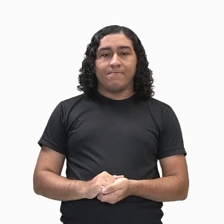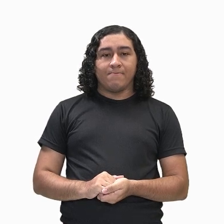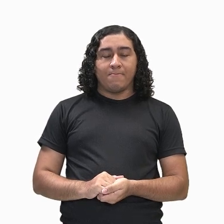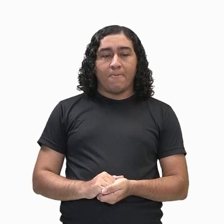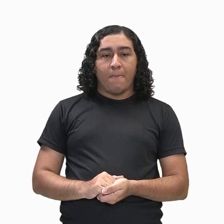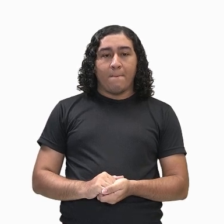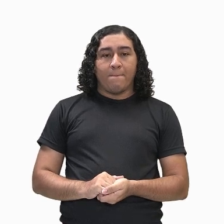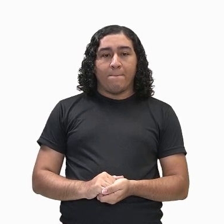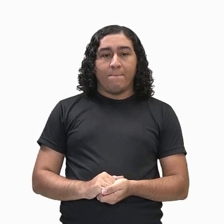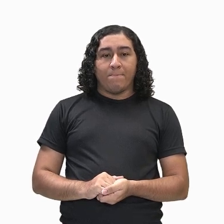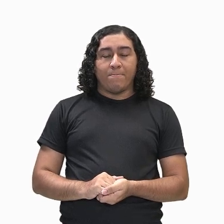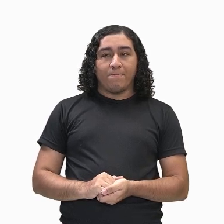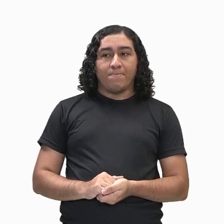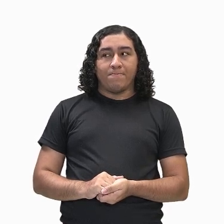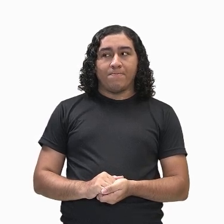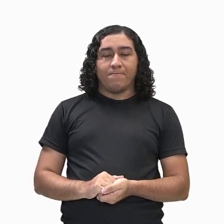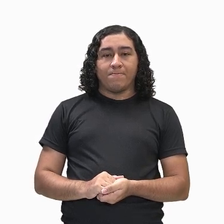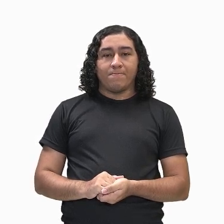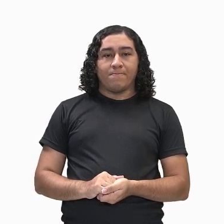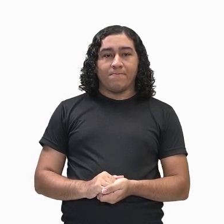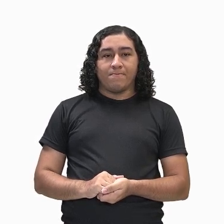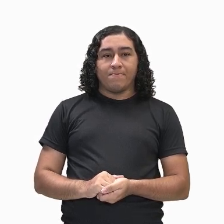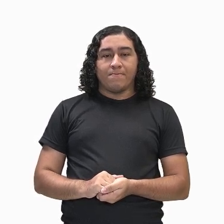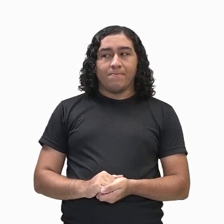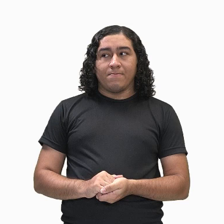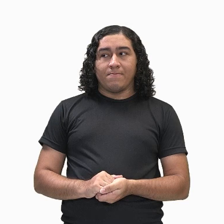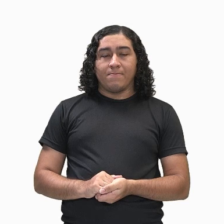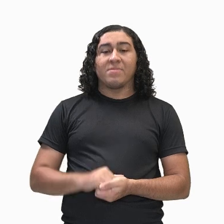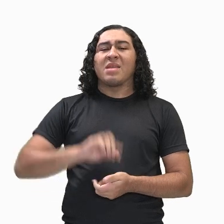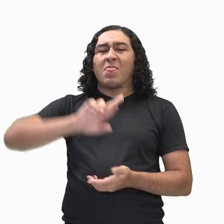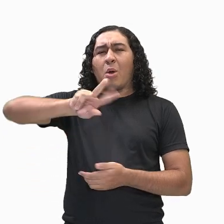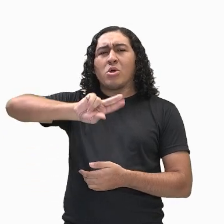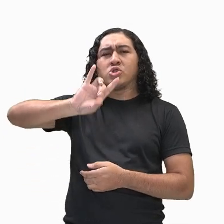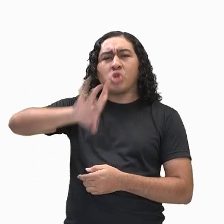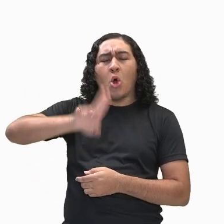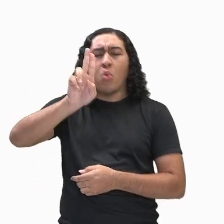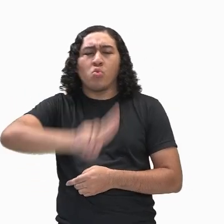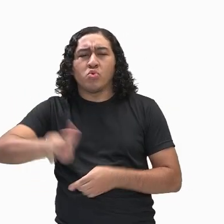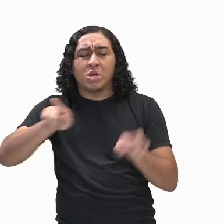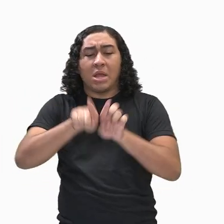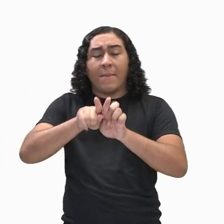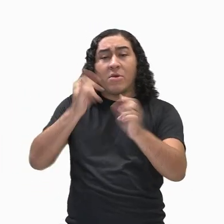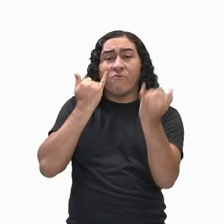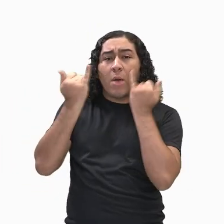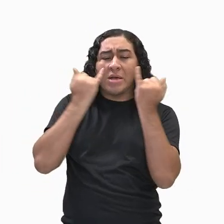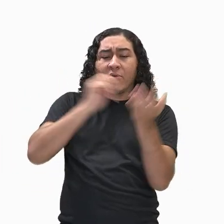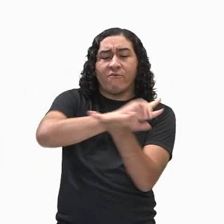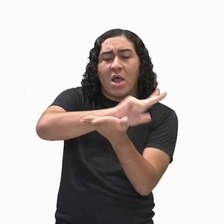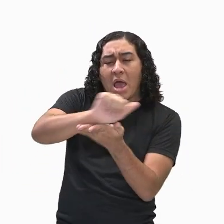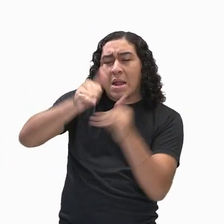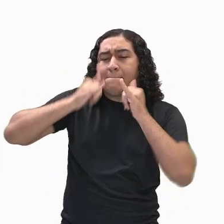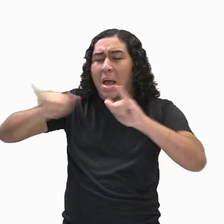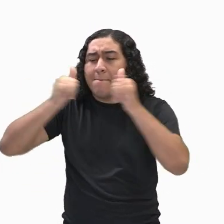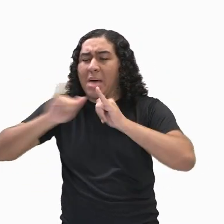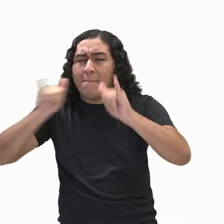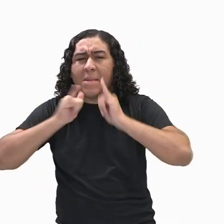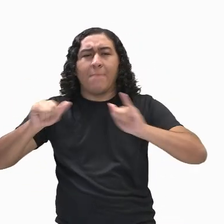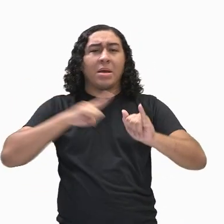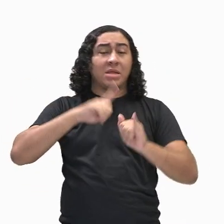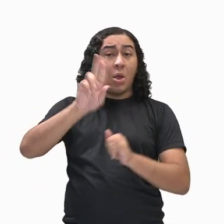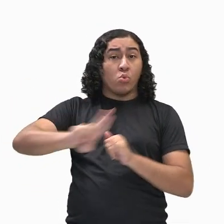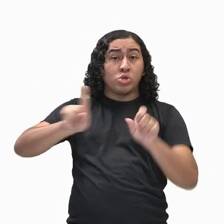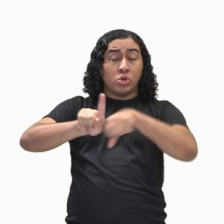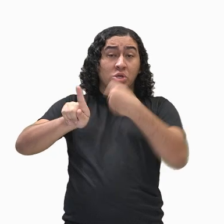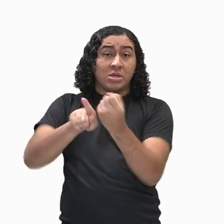também produz informação. A informação ela está sendo passada numa velocidade